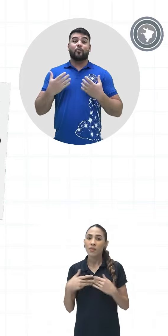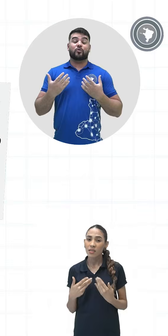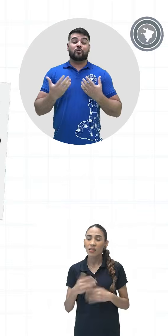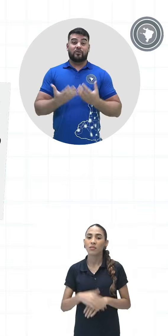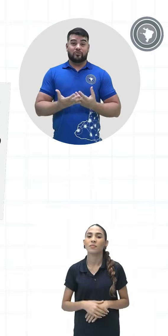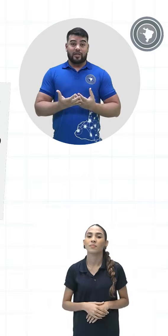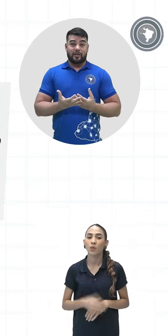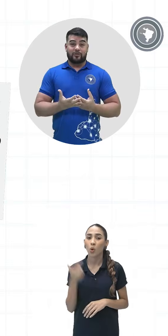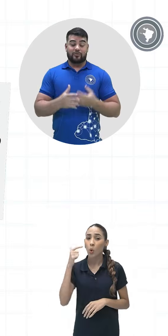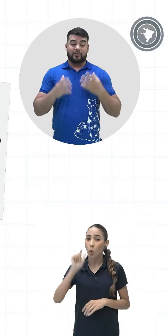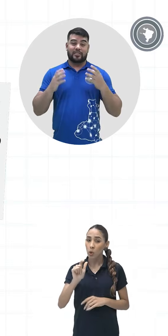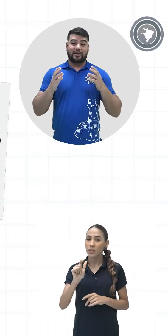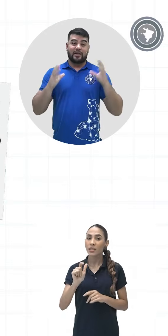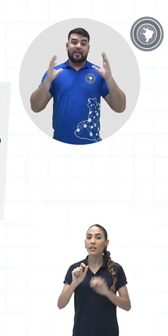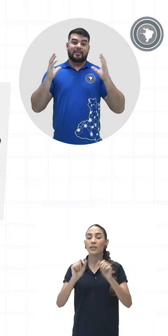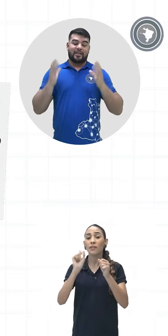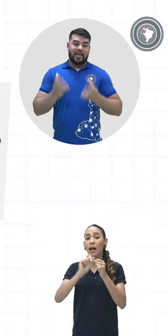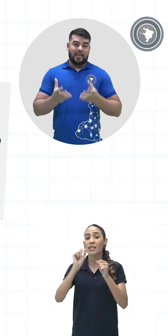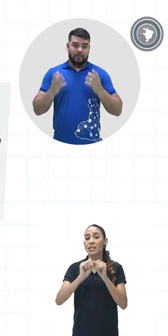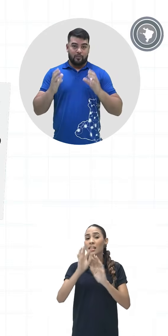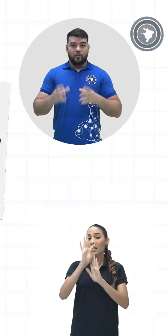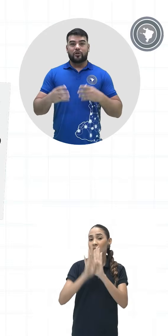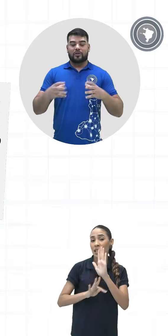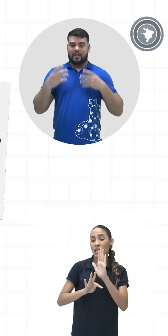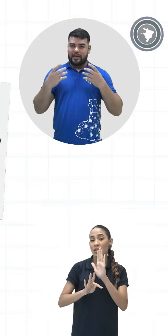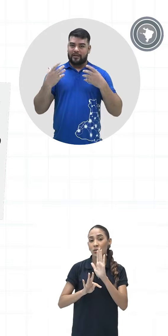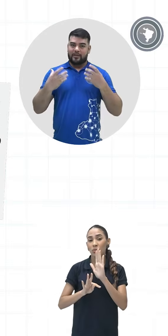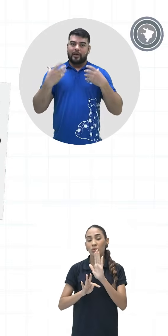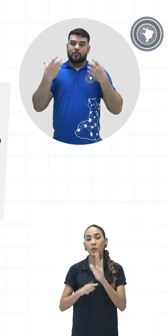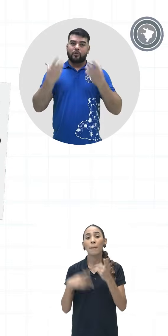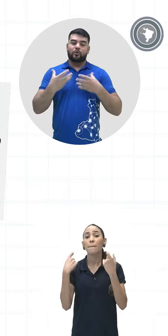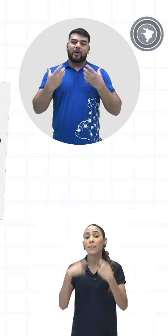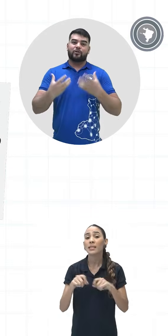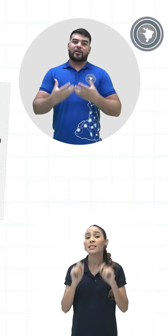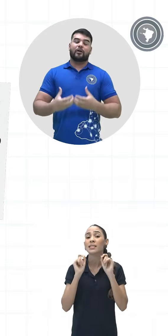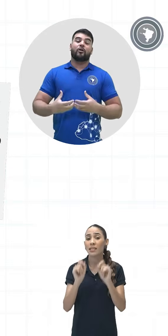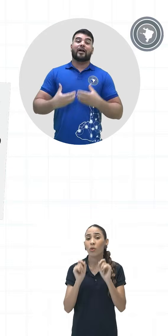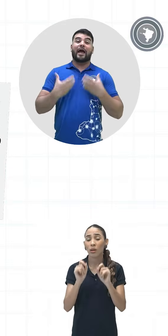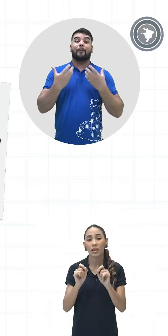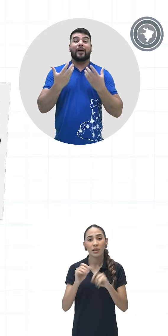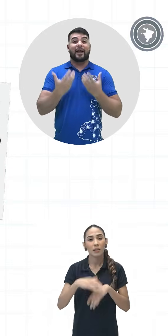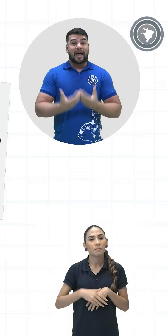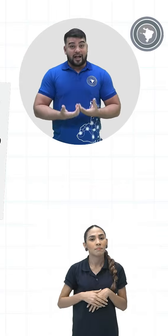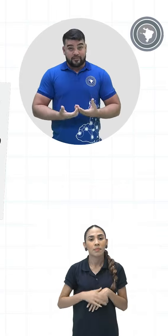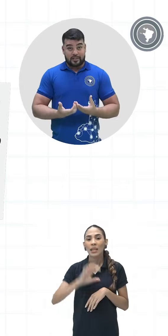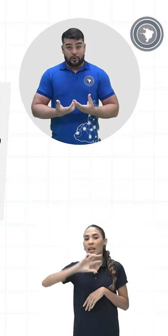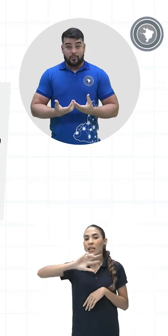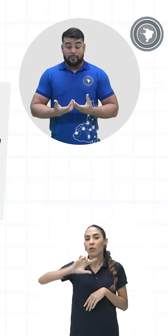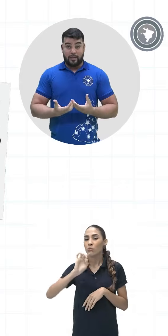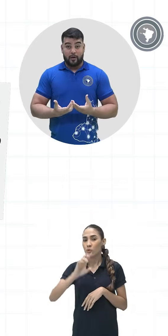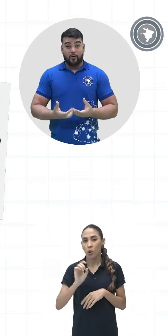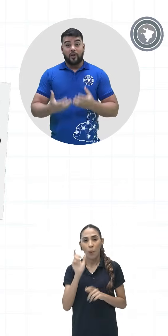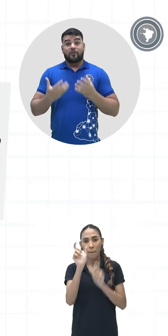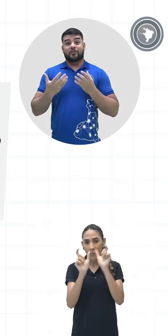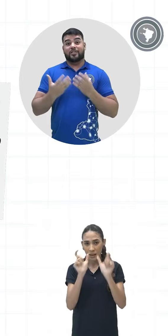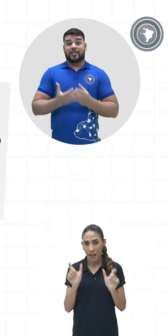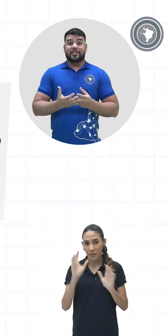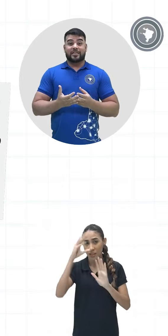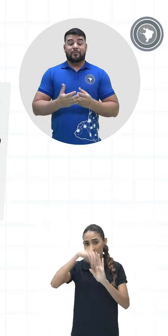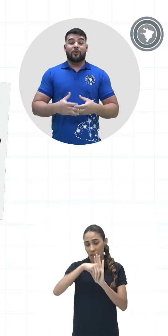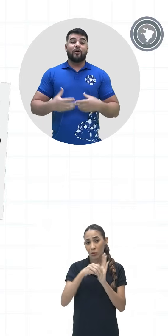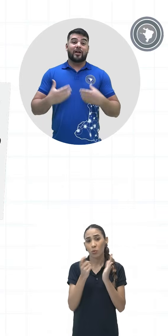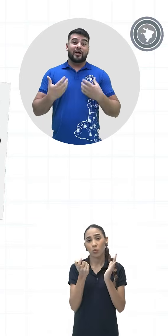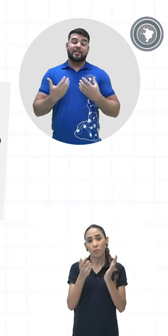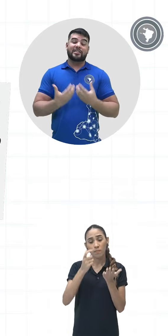para construir um texto, você tem que, muito mais do que colocar palavras em um papel, você